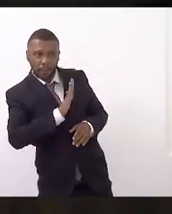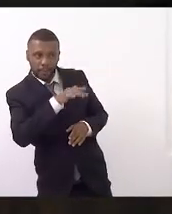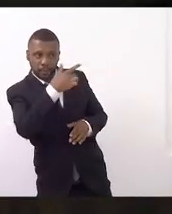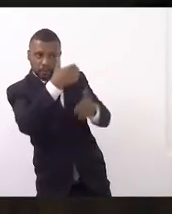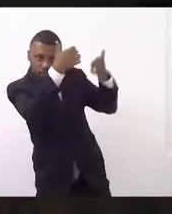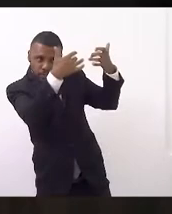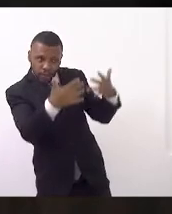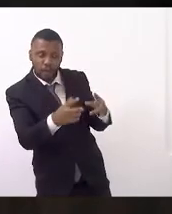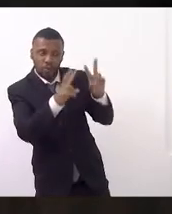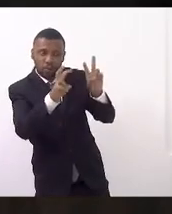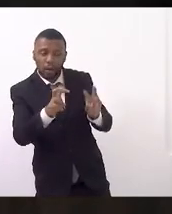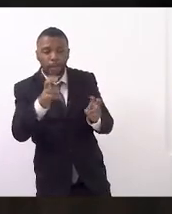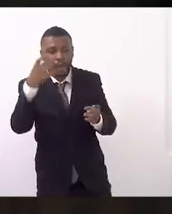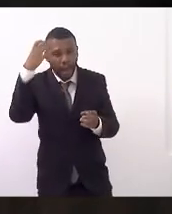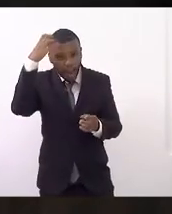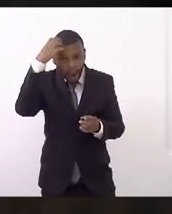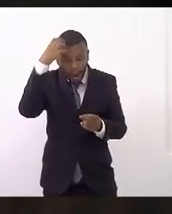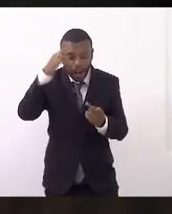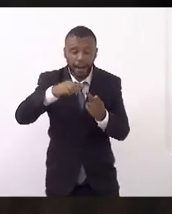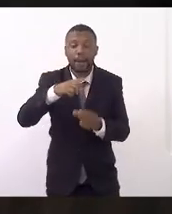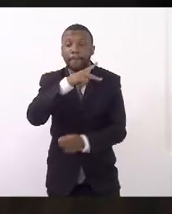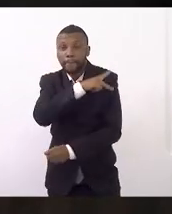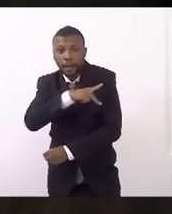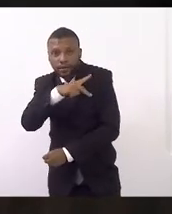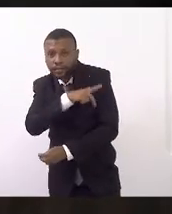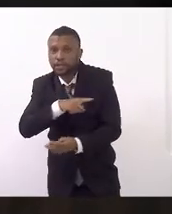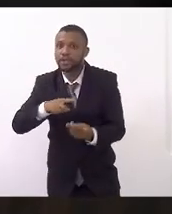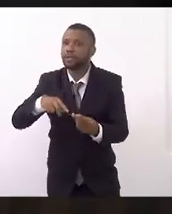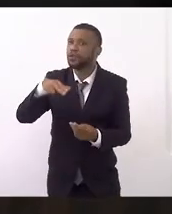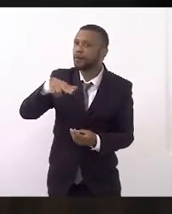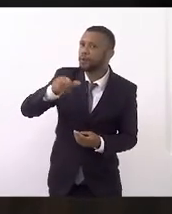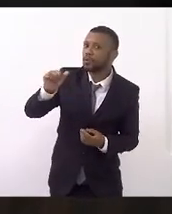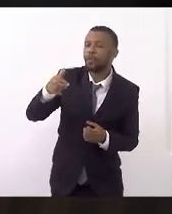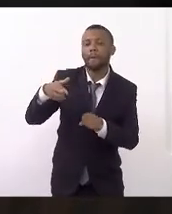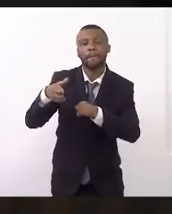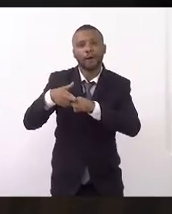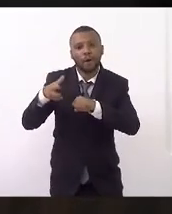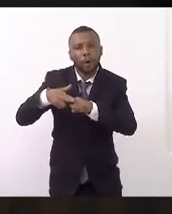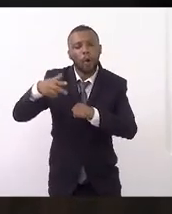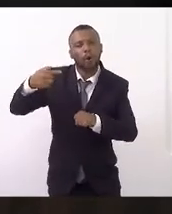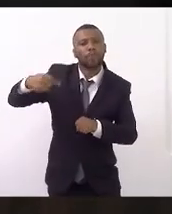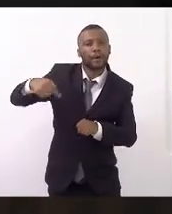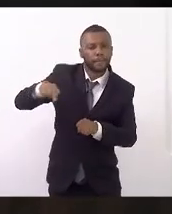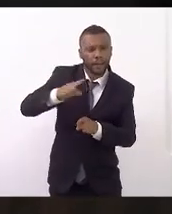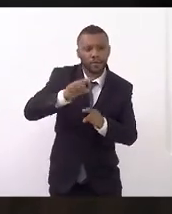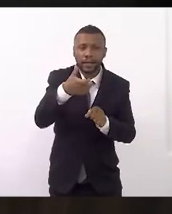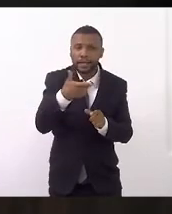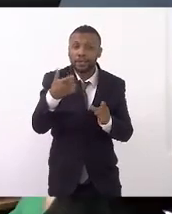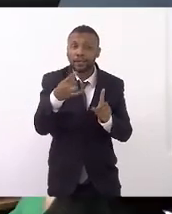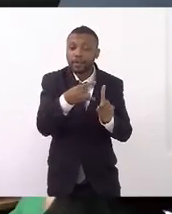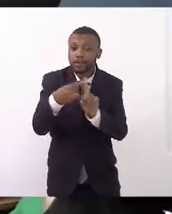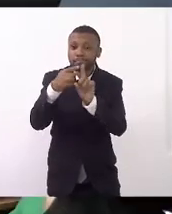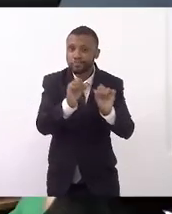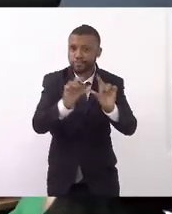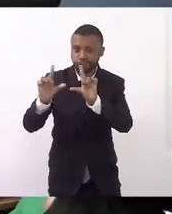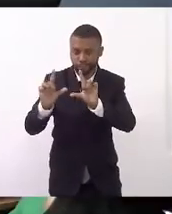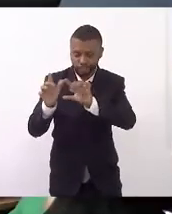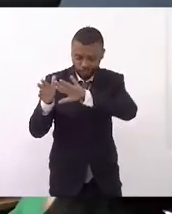Angra e Paraty, Nova Iguaçu, Belfor Roxo, Queimados. E aí eu quero que Vossa Excelência esteja no online. Um